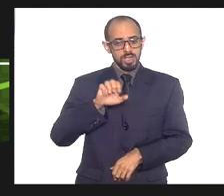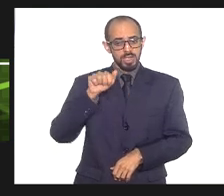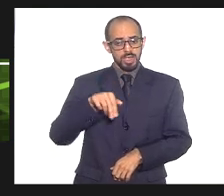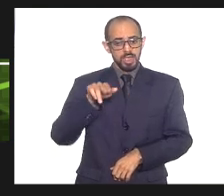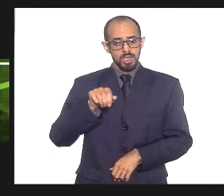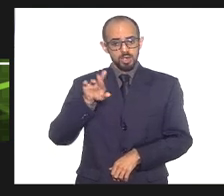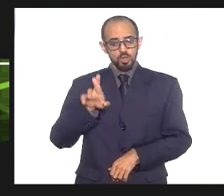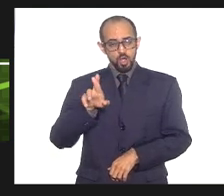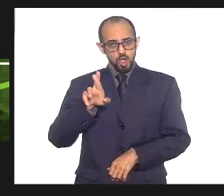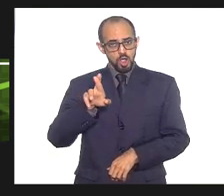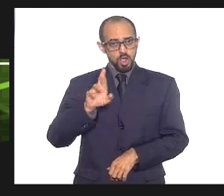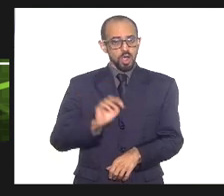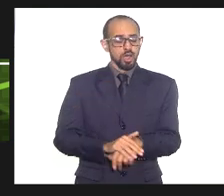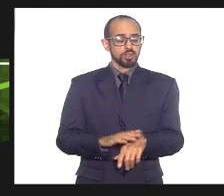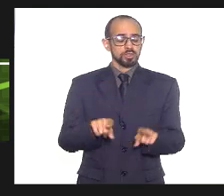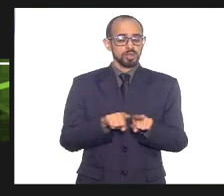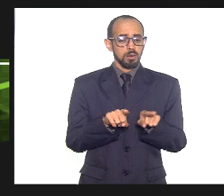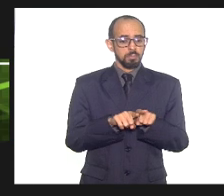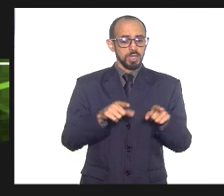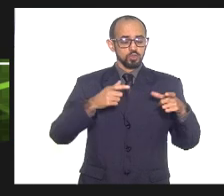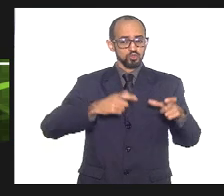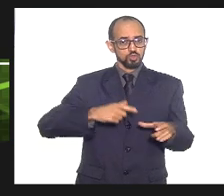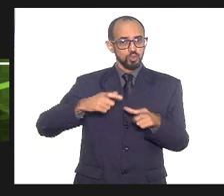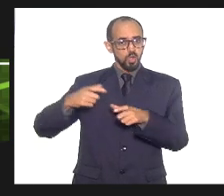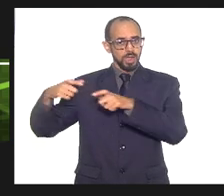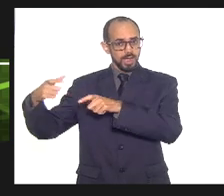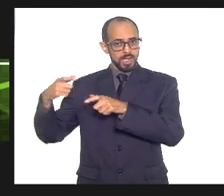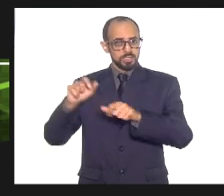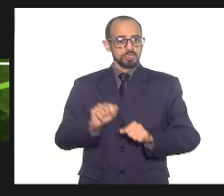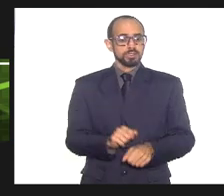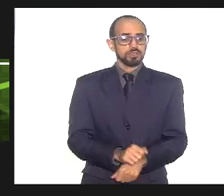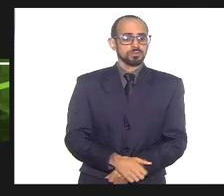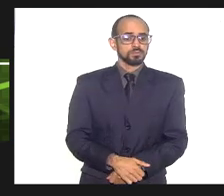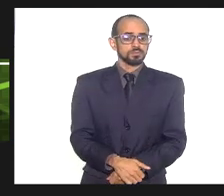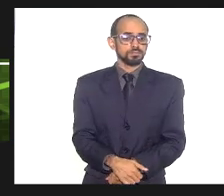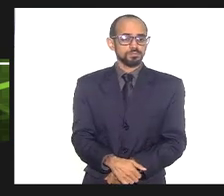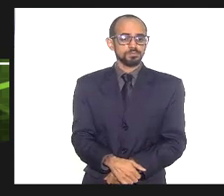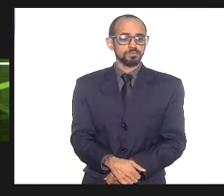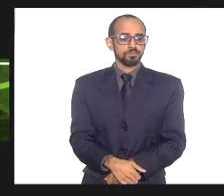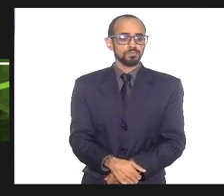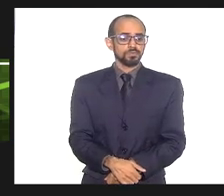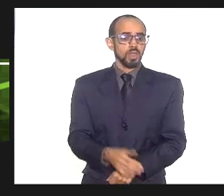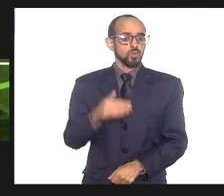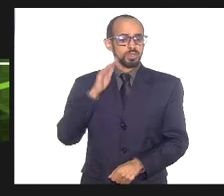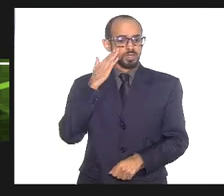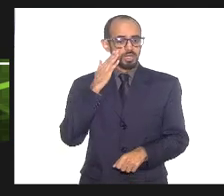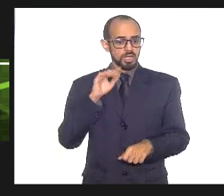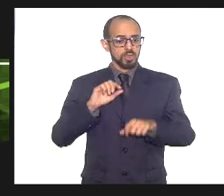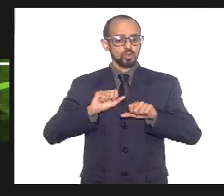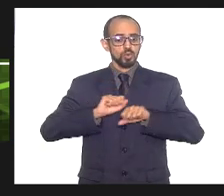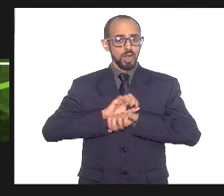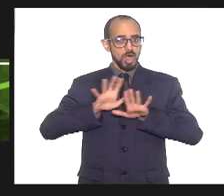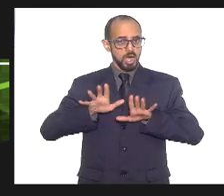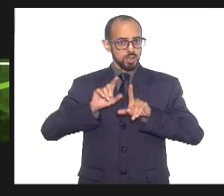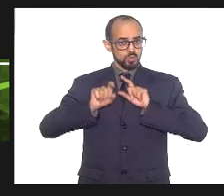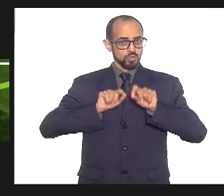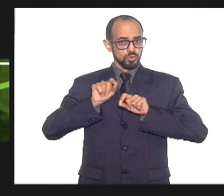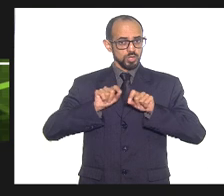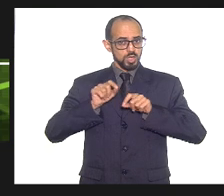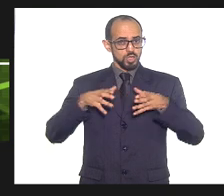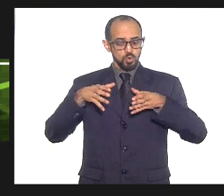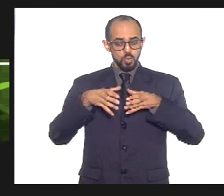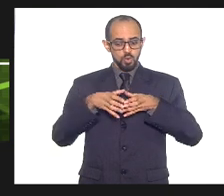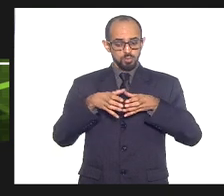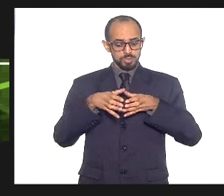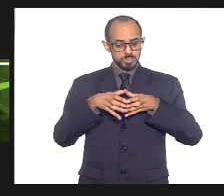deles, bem como a sua localização em termos de bacias. Entendo que, obviamente, o foco dessa comissão